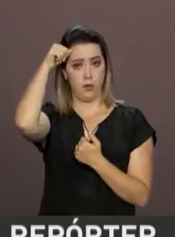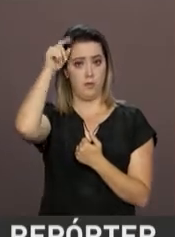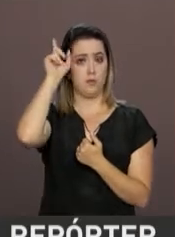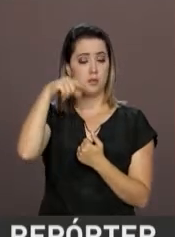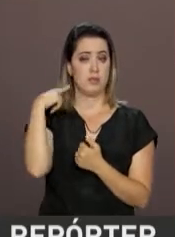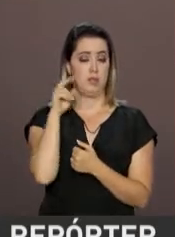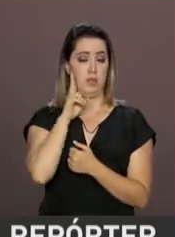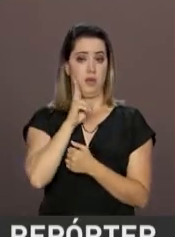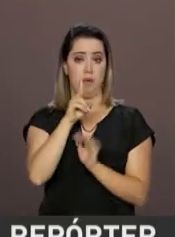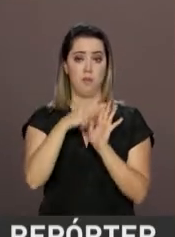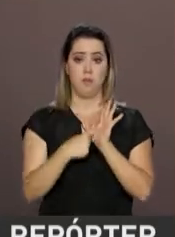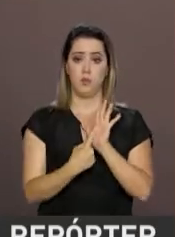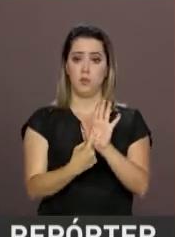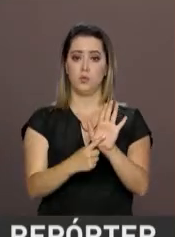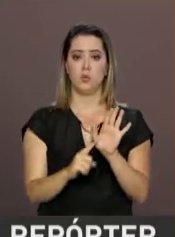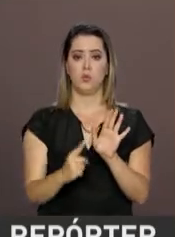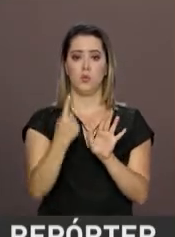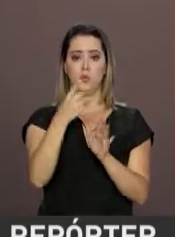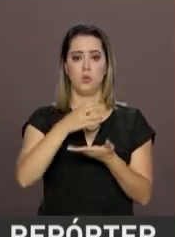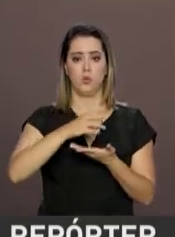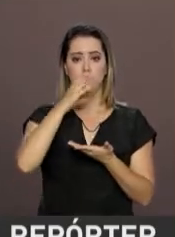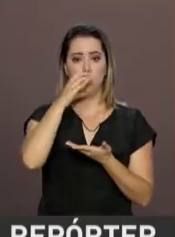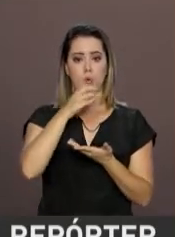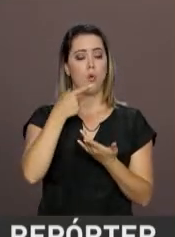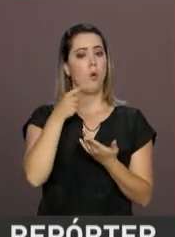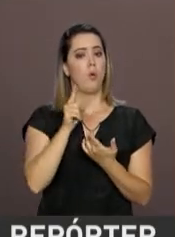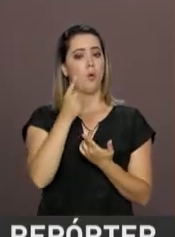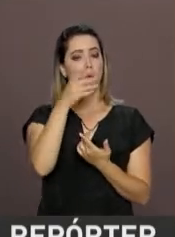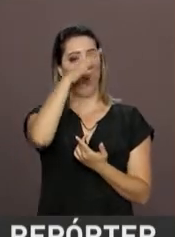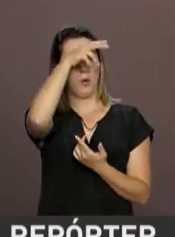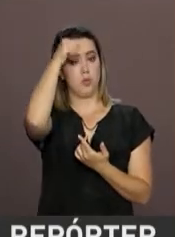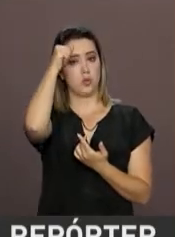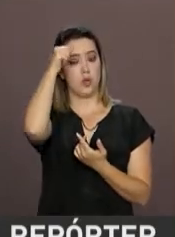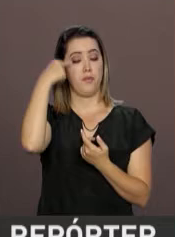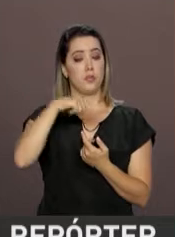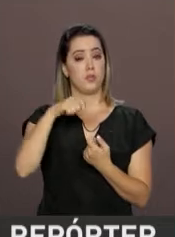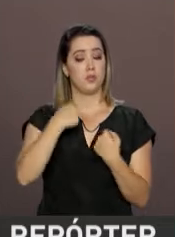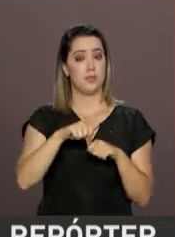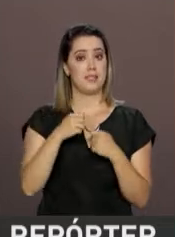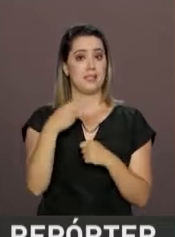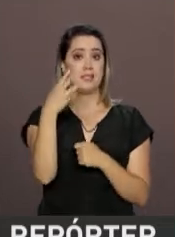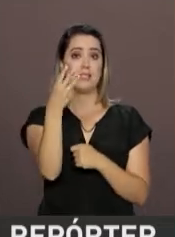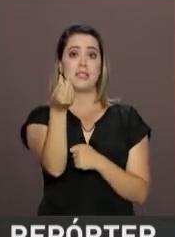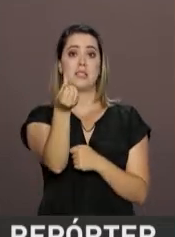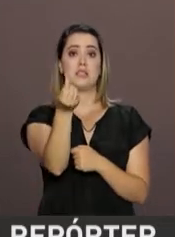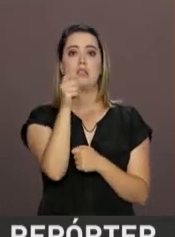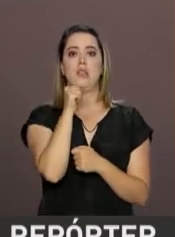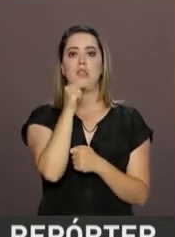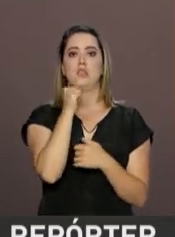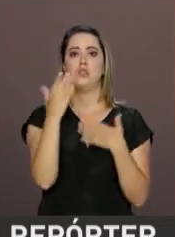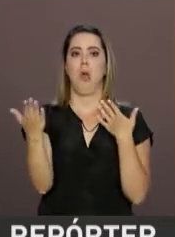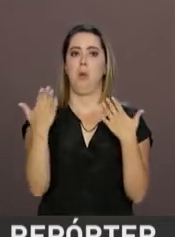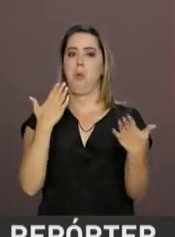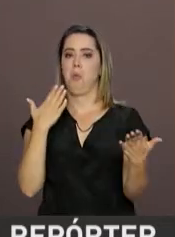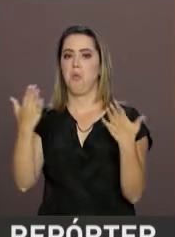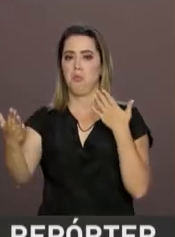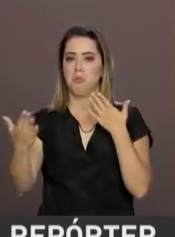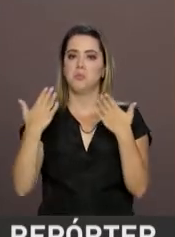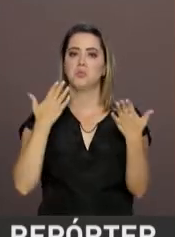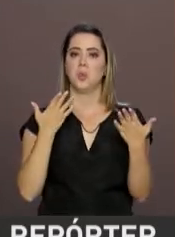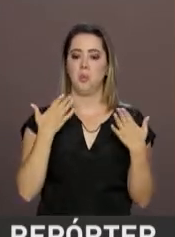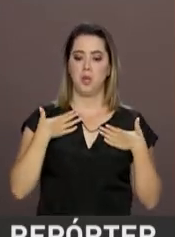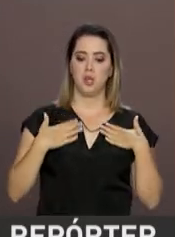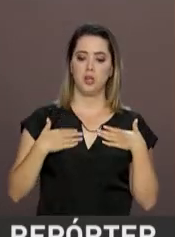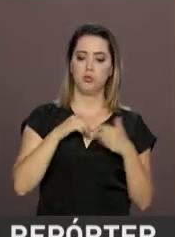acaba um rap de refrigerante a gente tem que tomar mais ou menos 36 de ar só assim pra poder meio